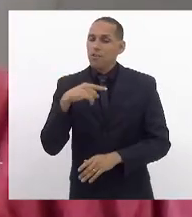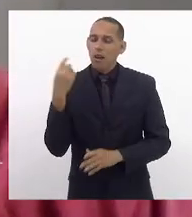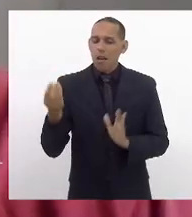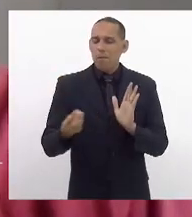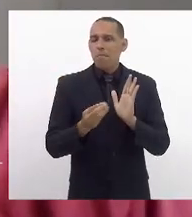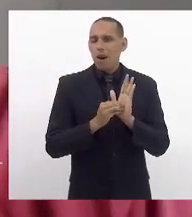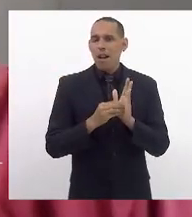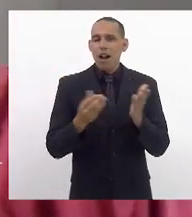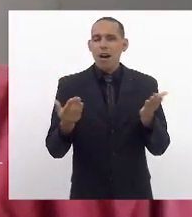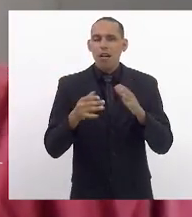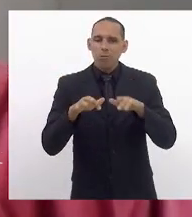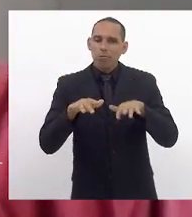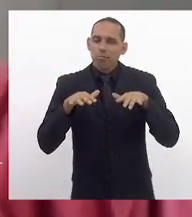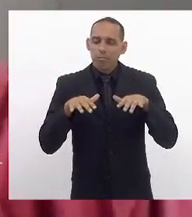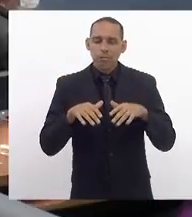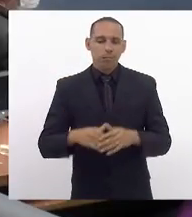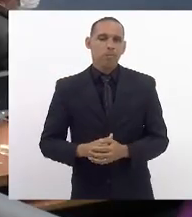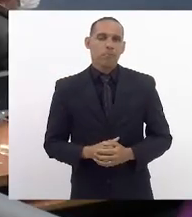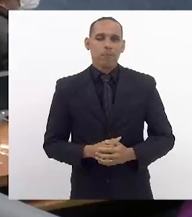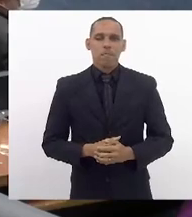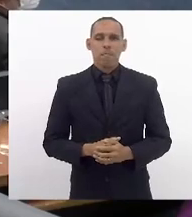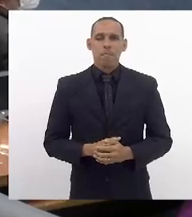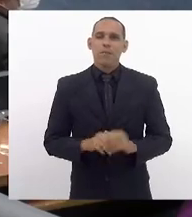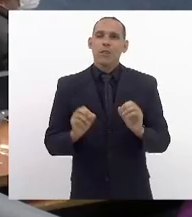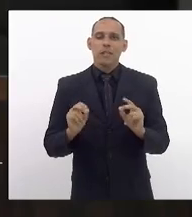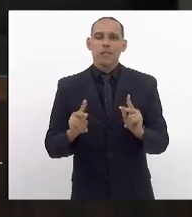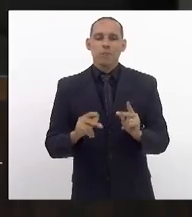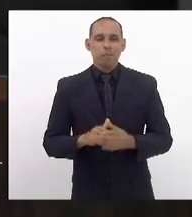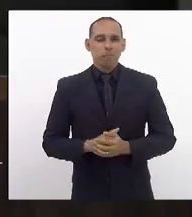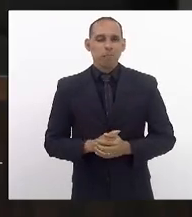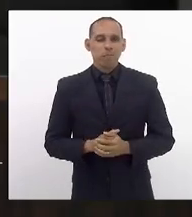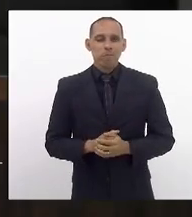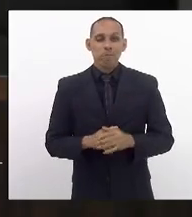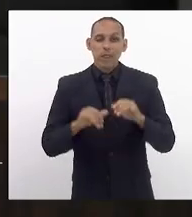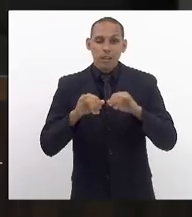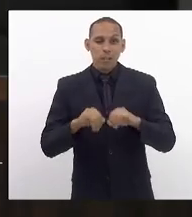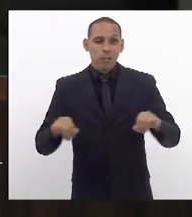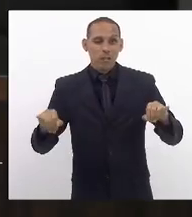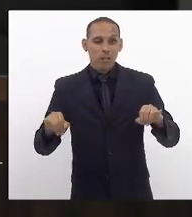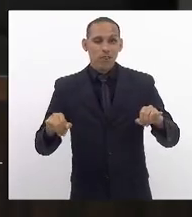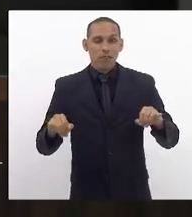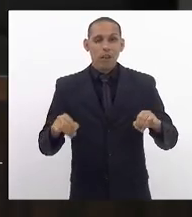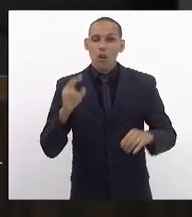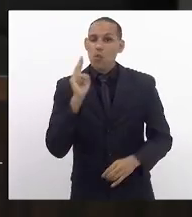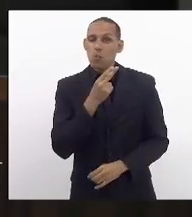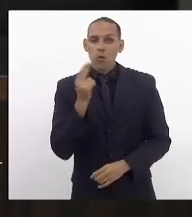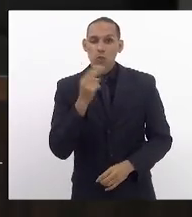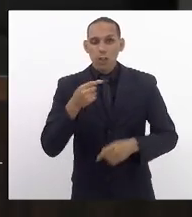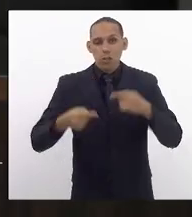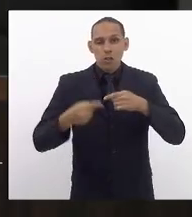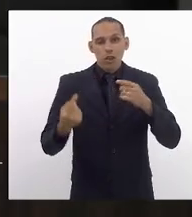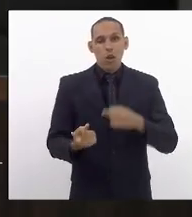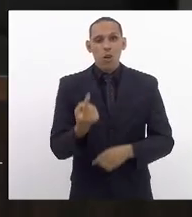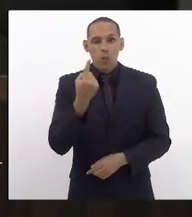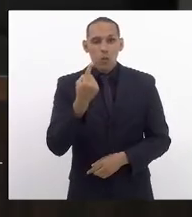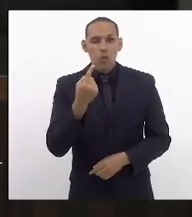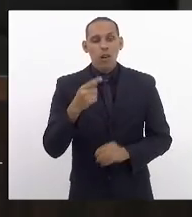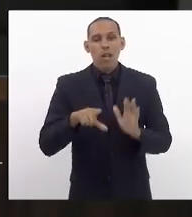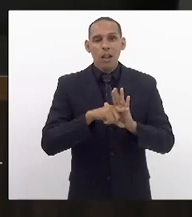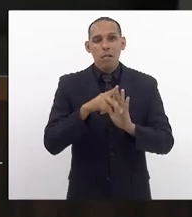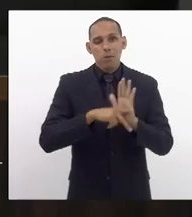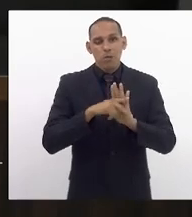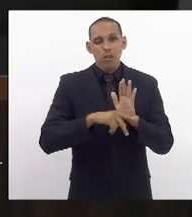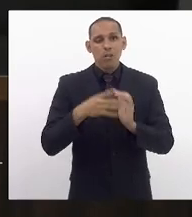esse calendário de audiência pública. Ok. Anuncio, em regime de urgência, discussão única, projeto de lei